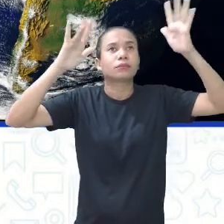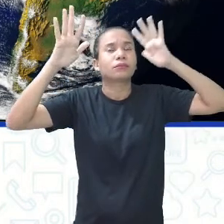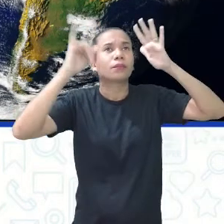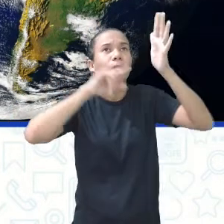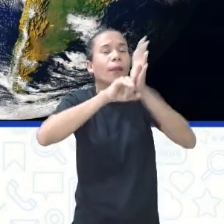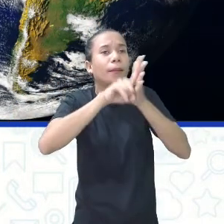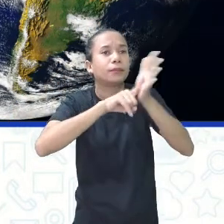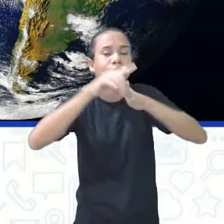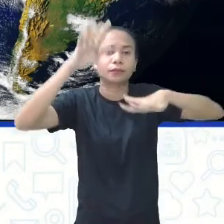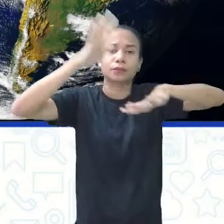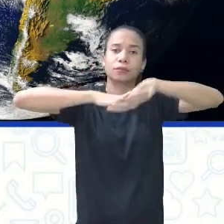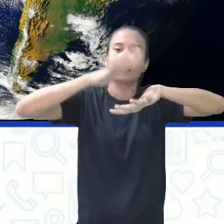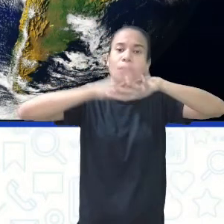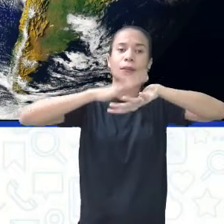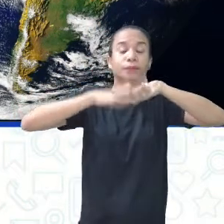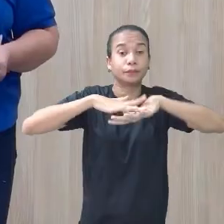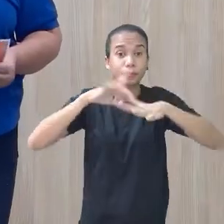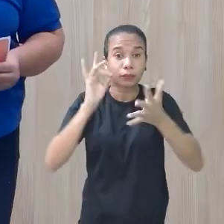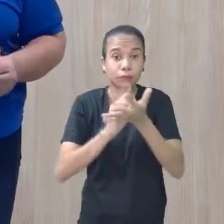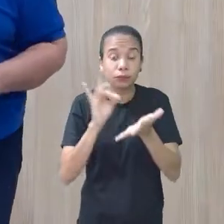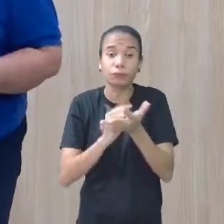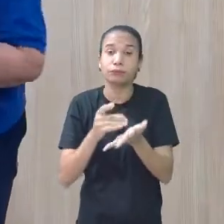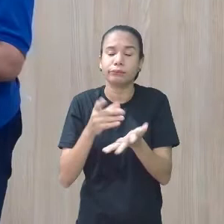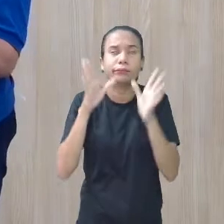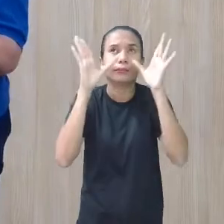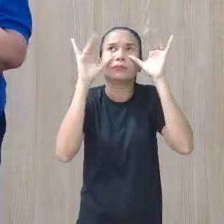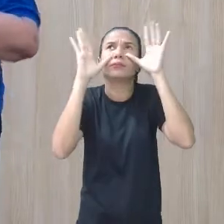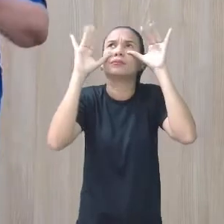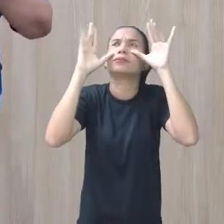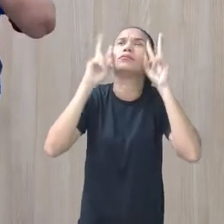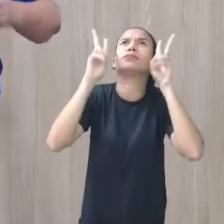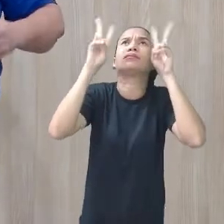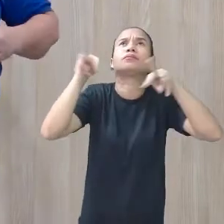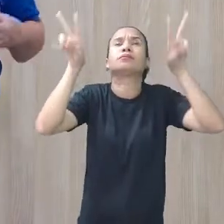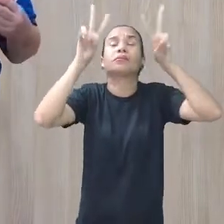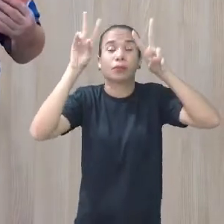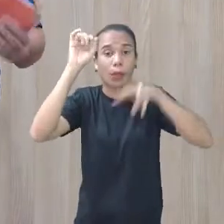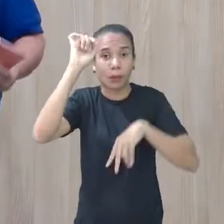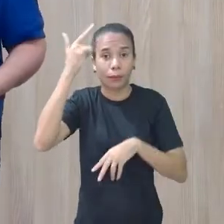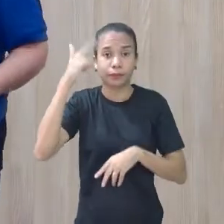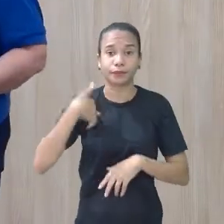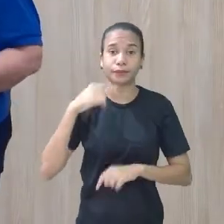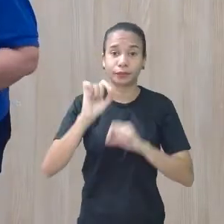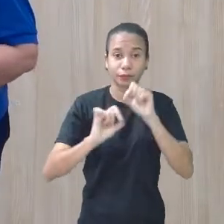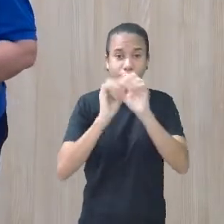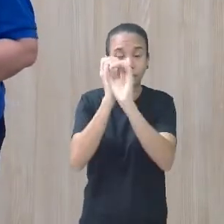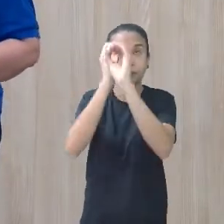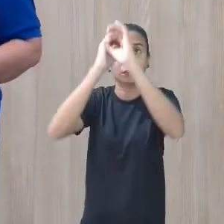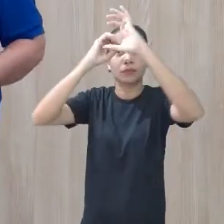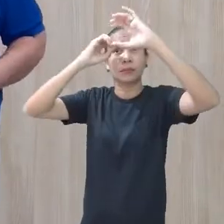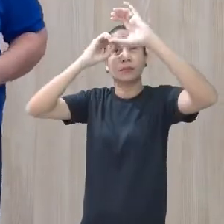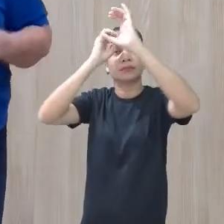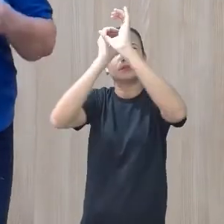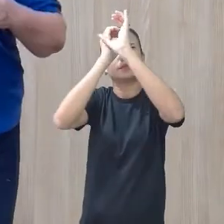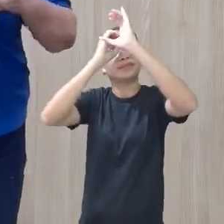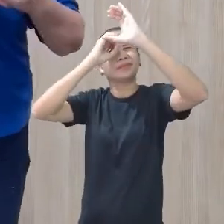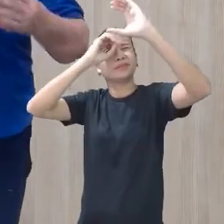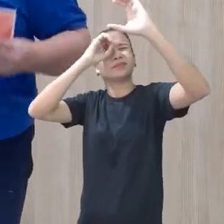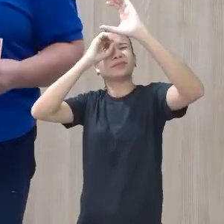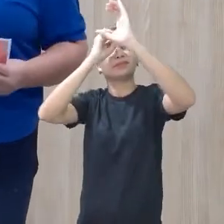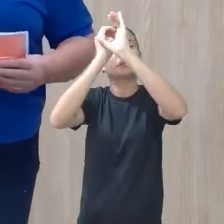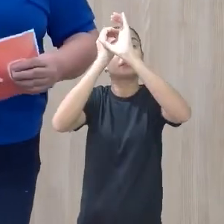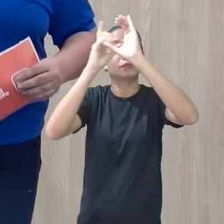pesquisador, um matemático, e ele sempre teve curiosidade e desenvolveu. Claro que o telescópio